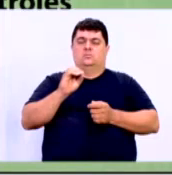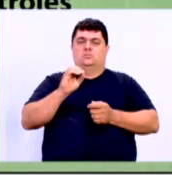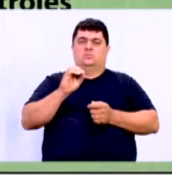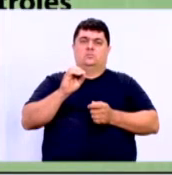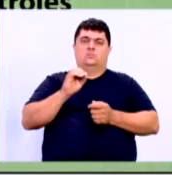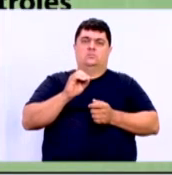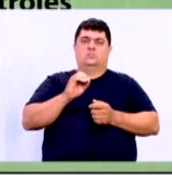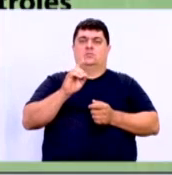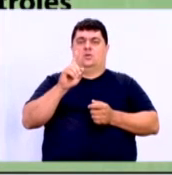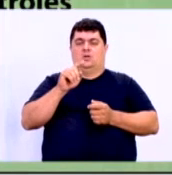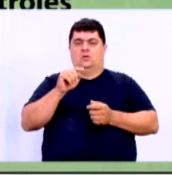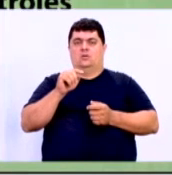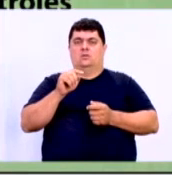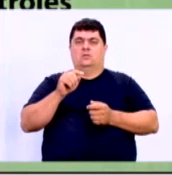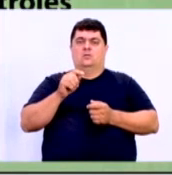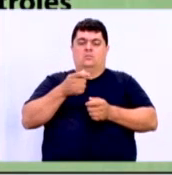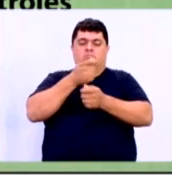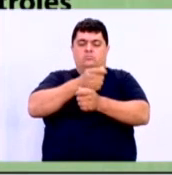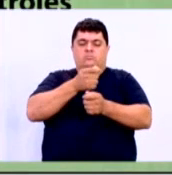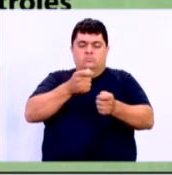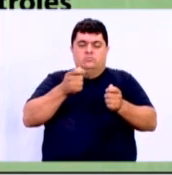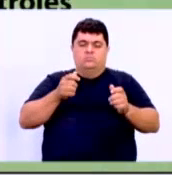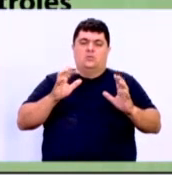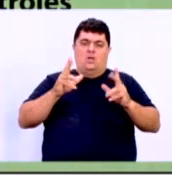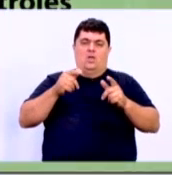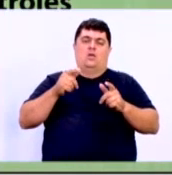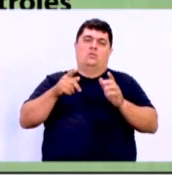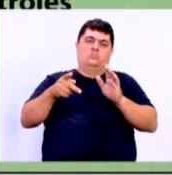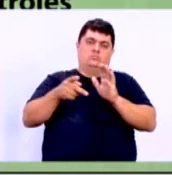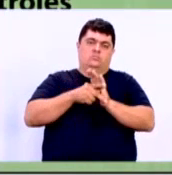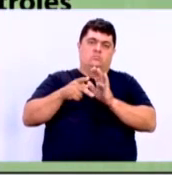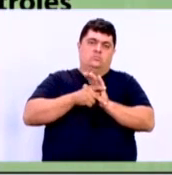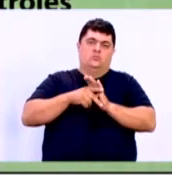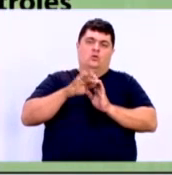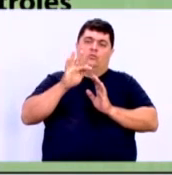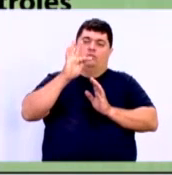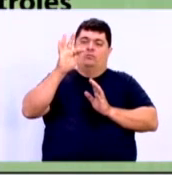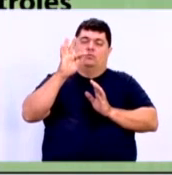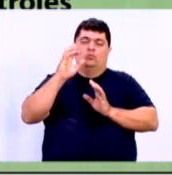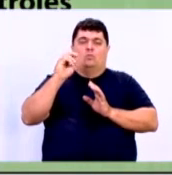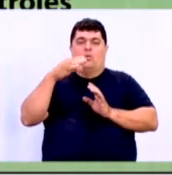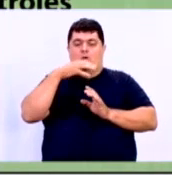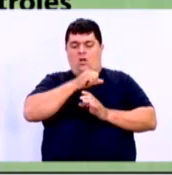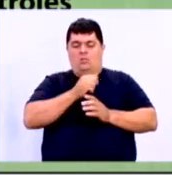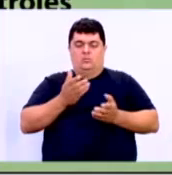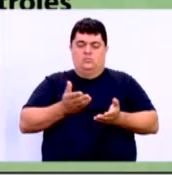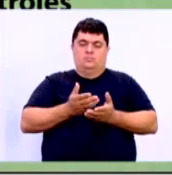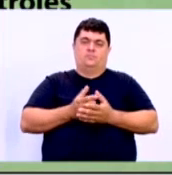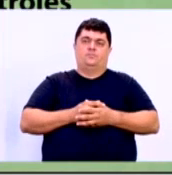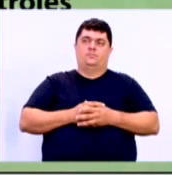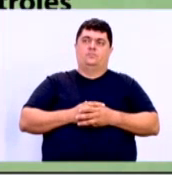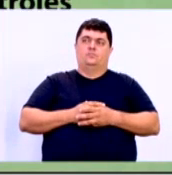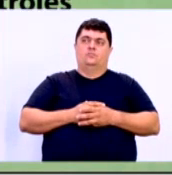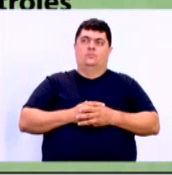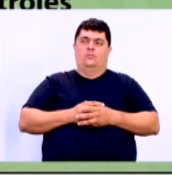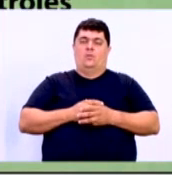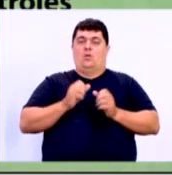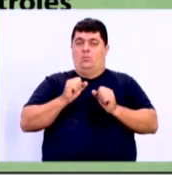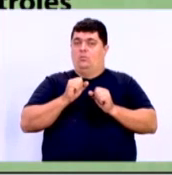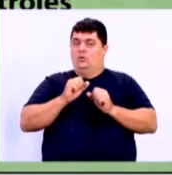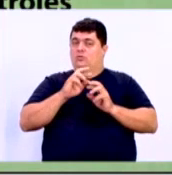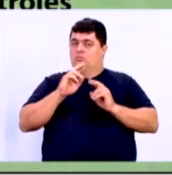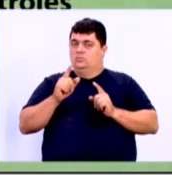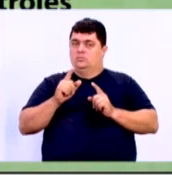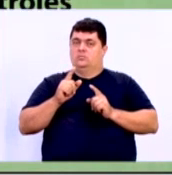sacrifício financeiro e implica num desembolso imediato ou futuro é um gasto. O gasto pode ser,